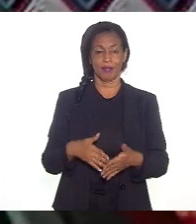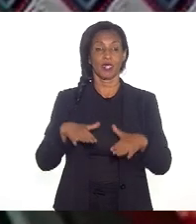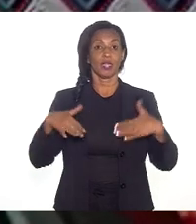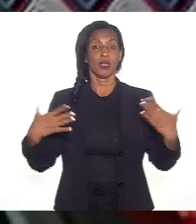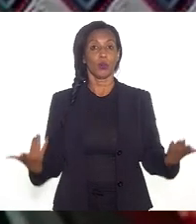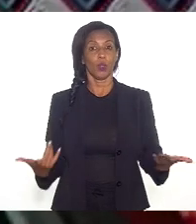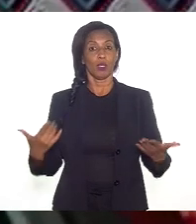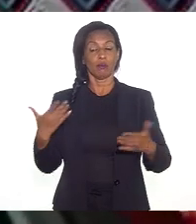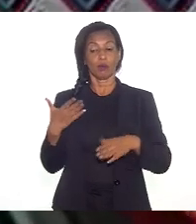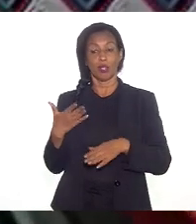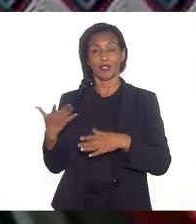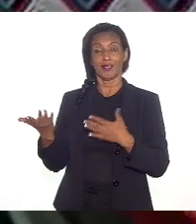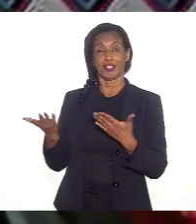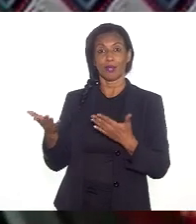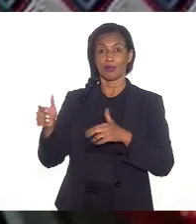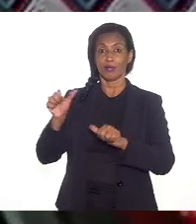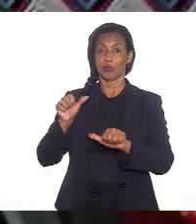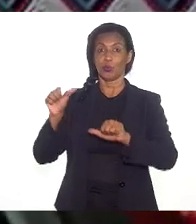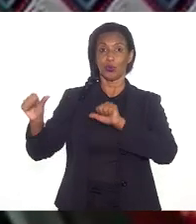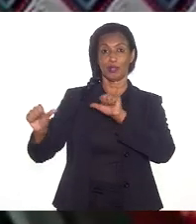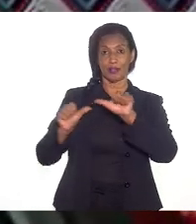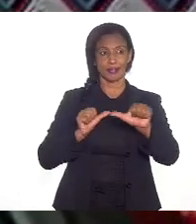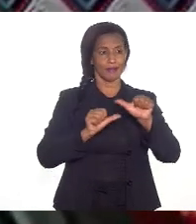enquanto estamos em transição,